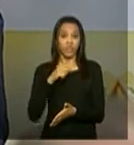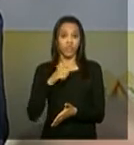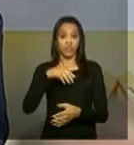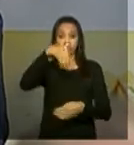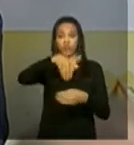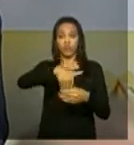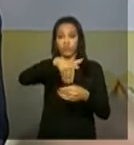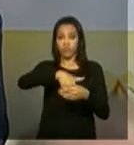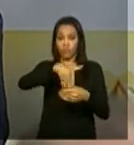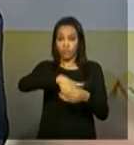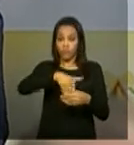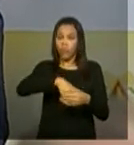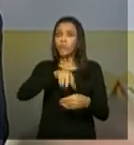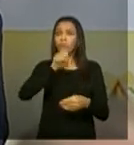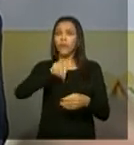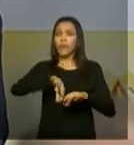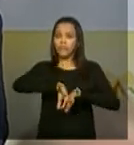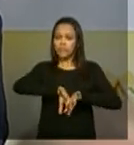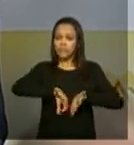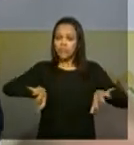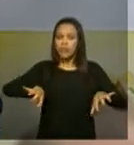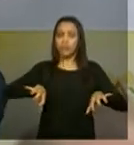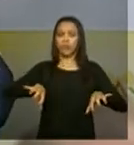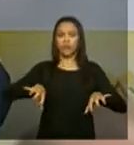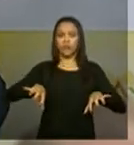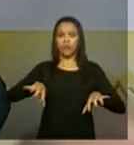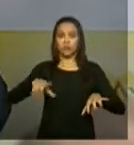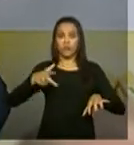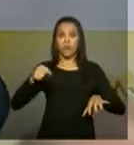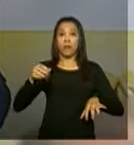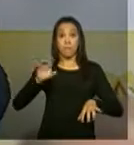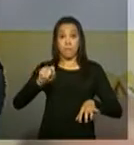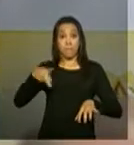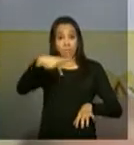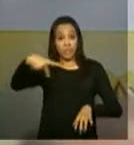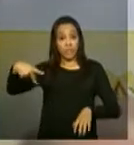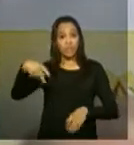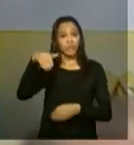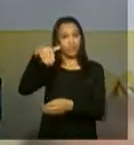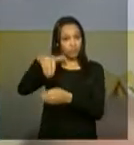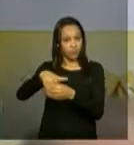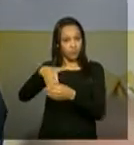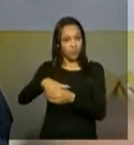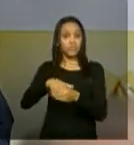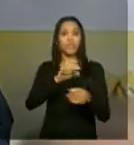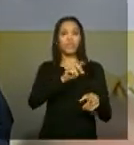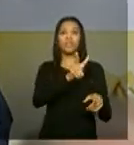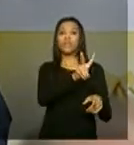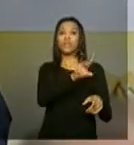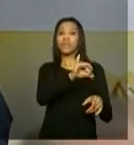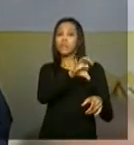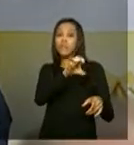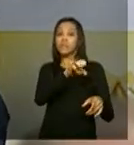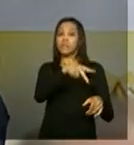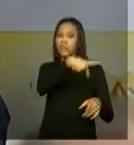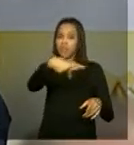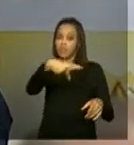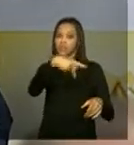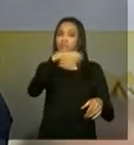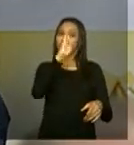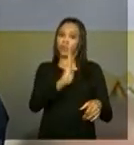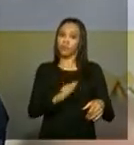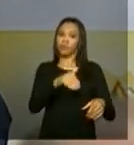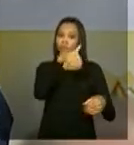onde era separado voto de presidente da república e vice presidente da república e eu acho que tem muito